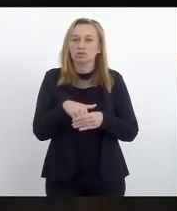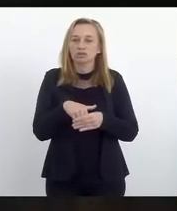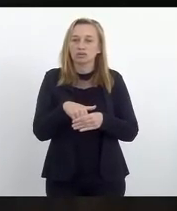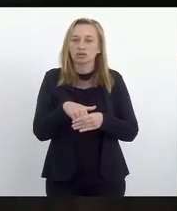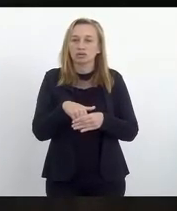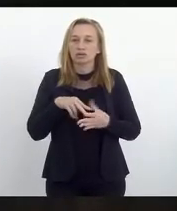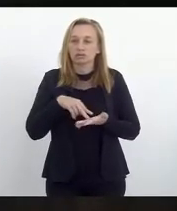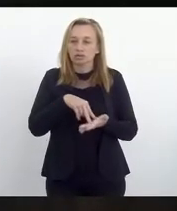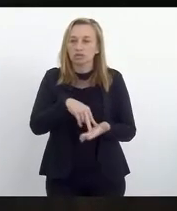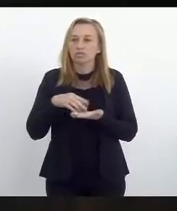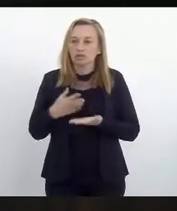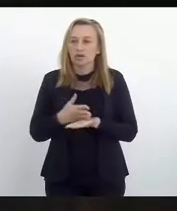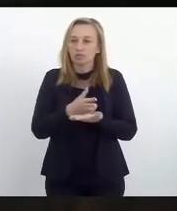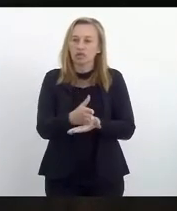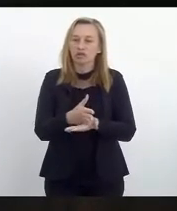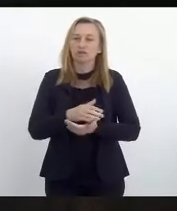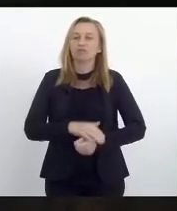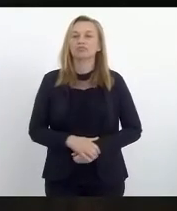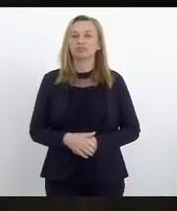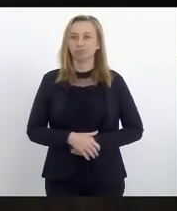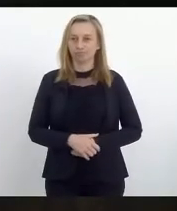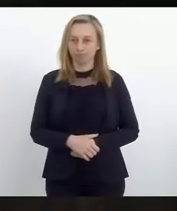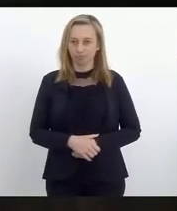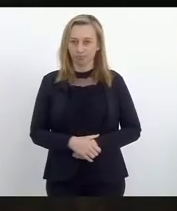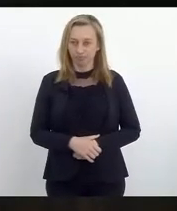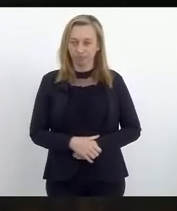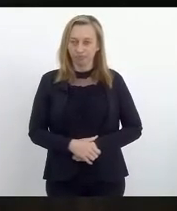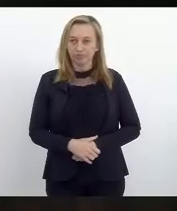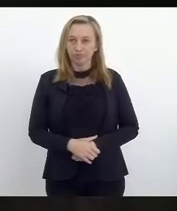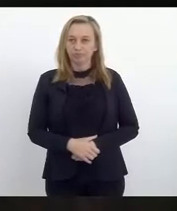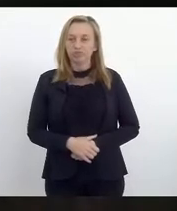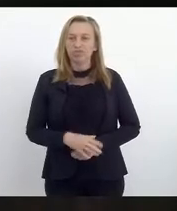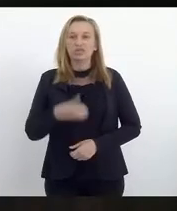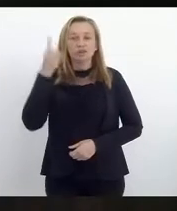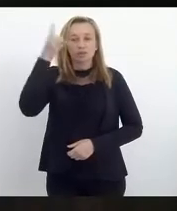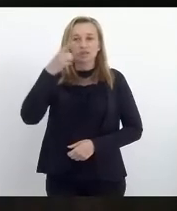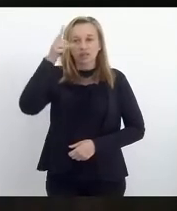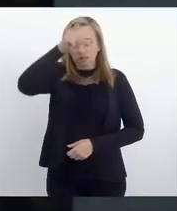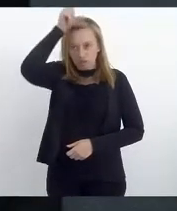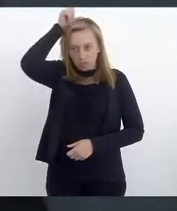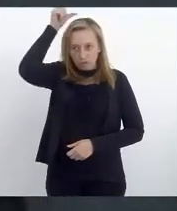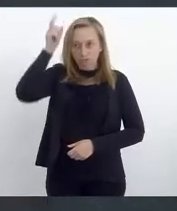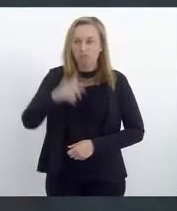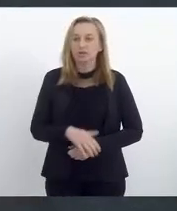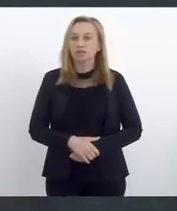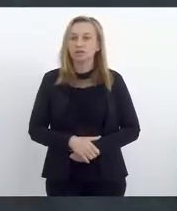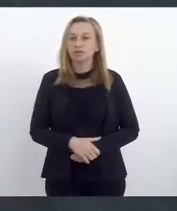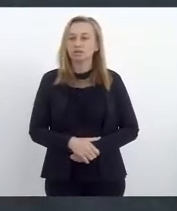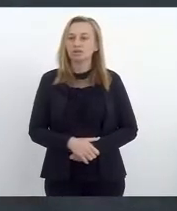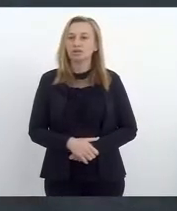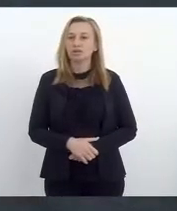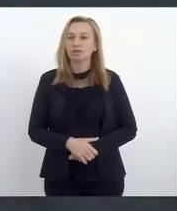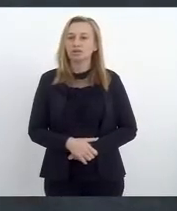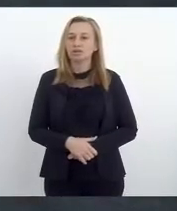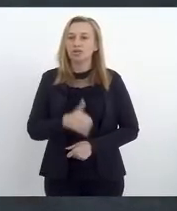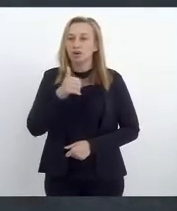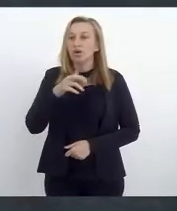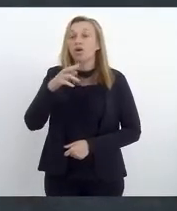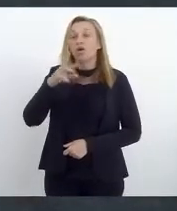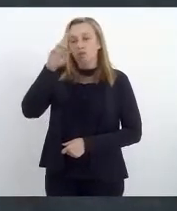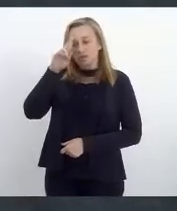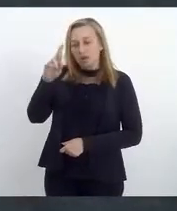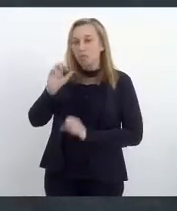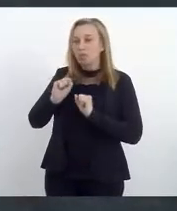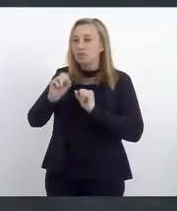aprovam, permaneçam como estão. Aprovado, vai à promulgação. Deputado Luiz Paulo. Para Vossa Excelência poder